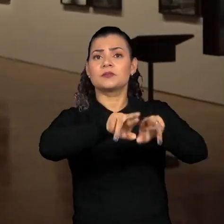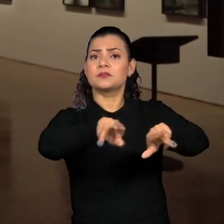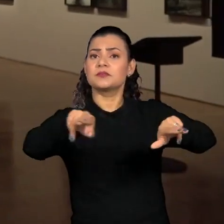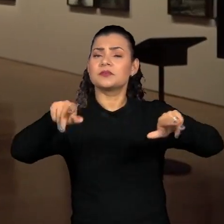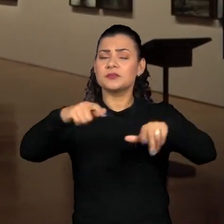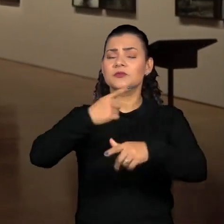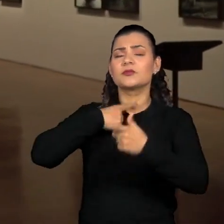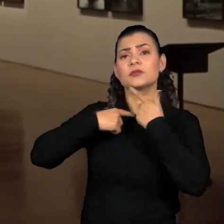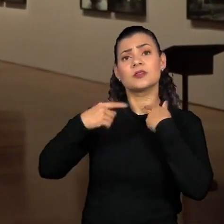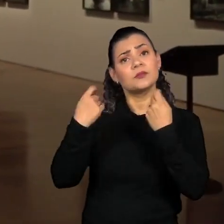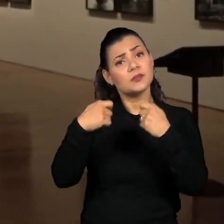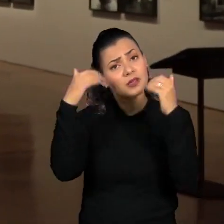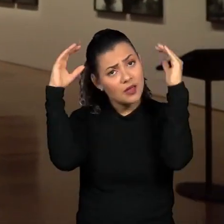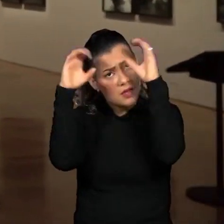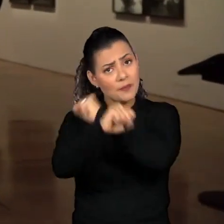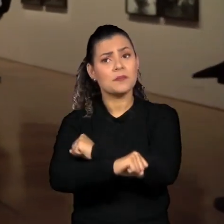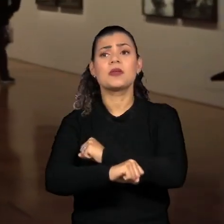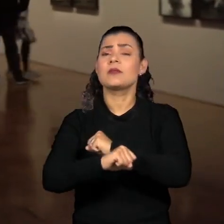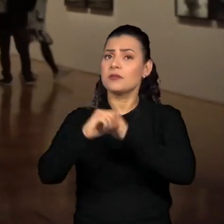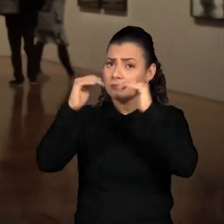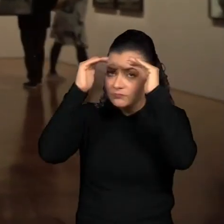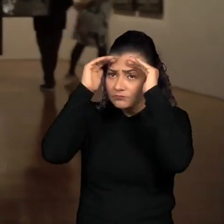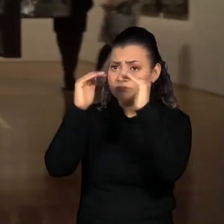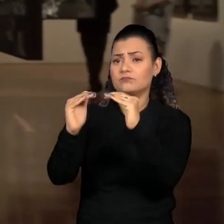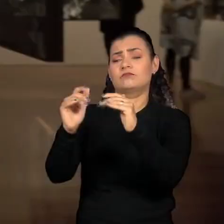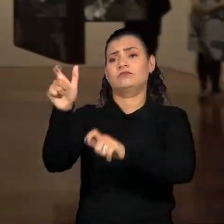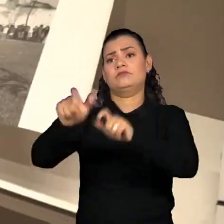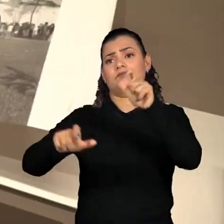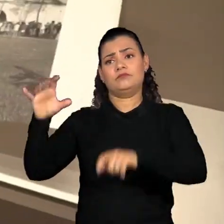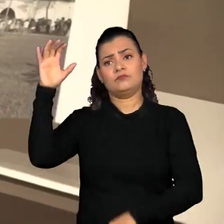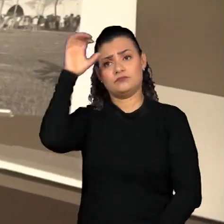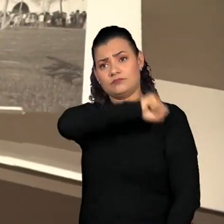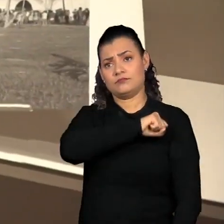Nós vamos ter que aprender ainda bastante sobre isso, né?